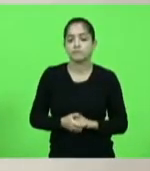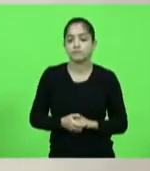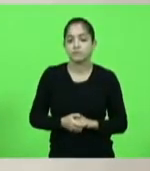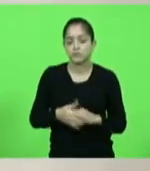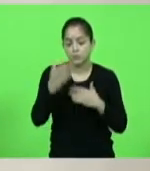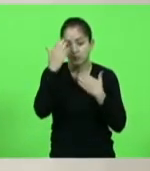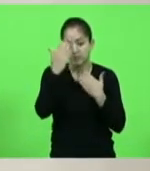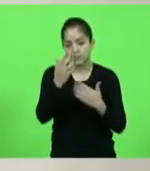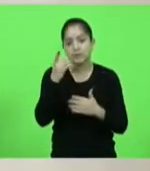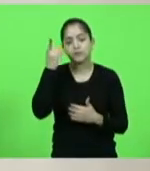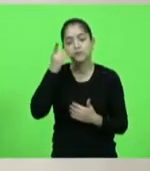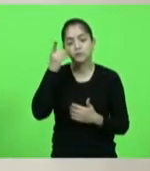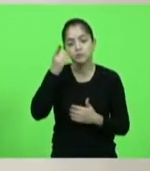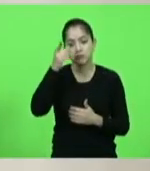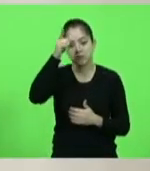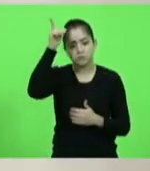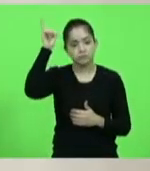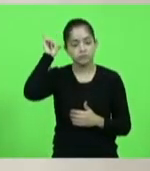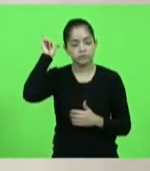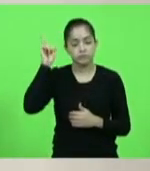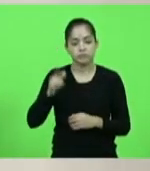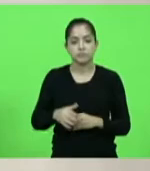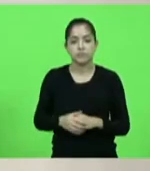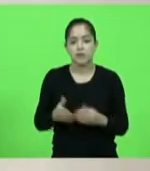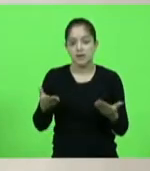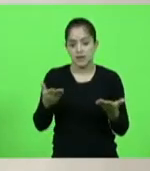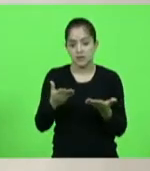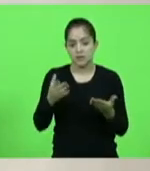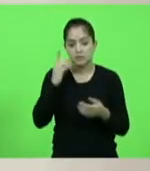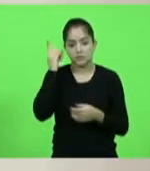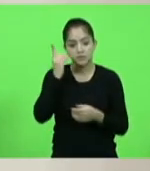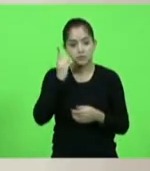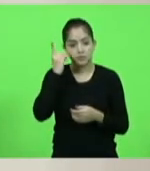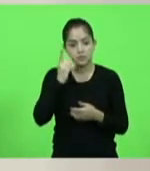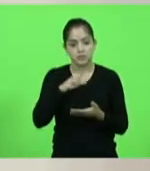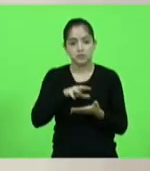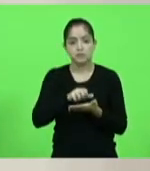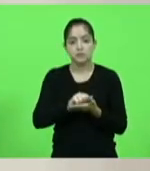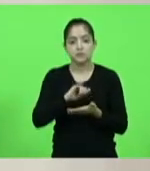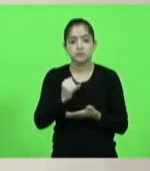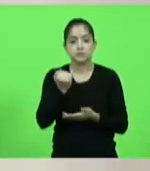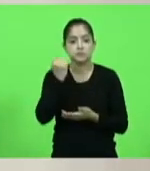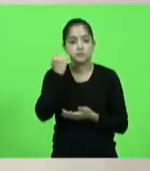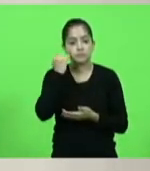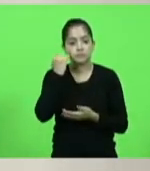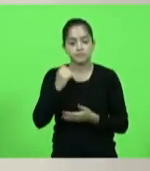Obrigado, deputado Sargento Lima. Próximo deputado inscrito é Gessé Lopes.